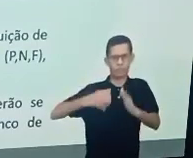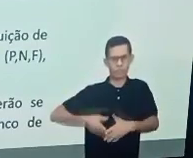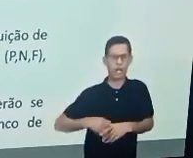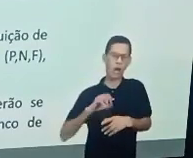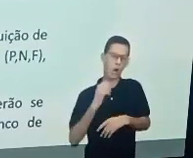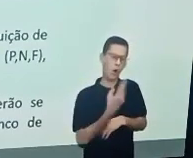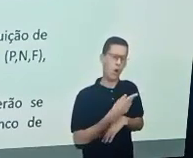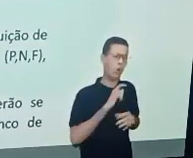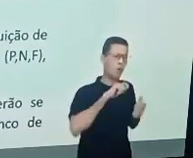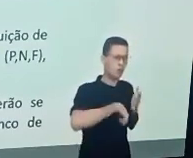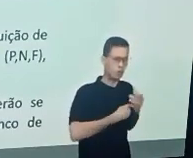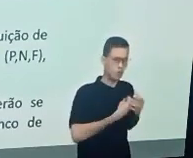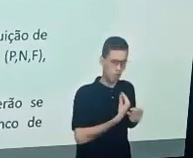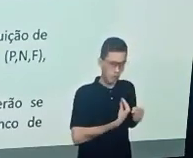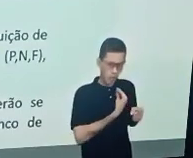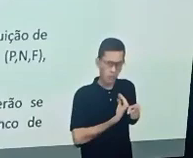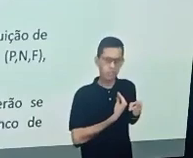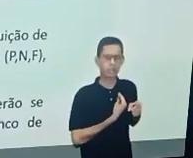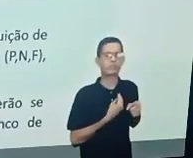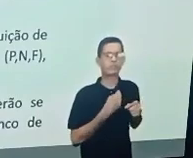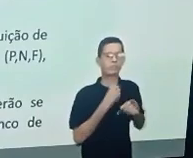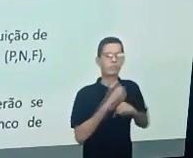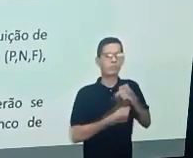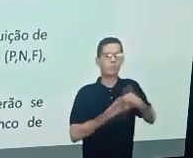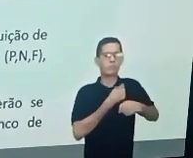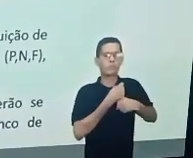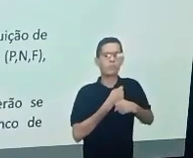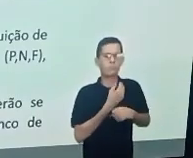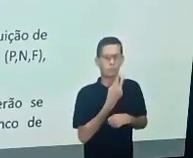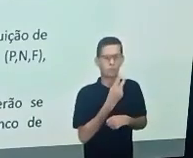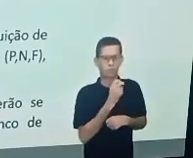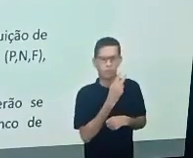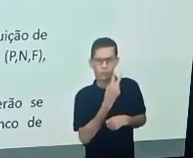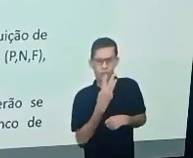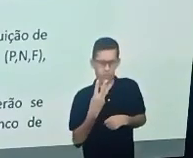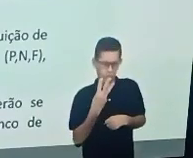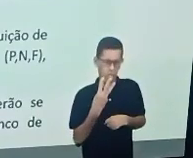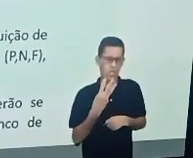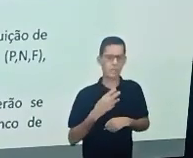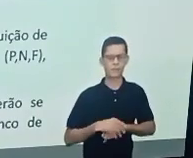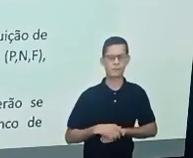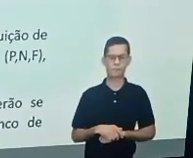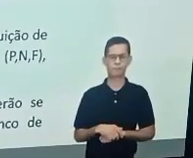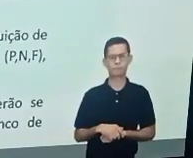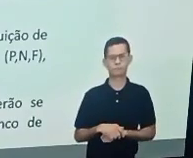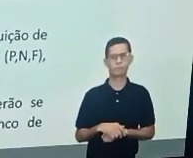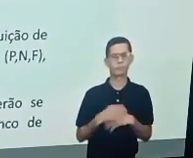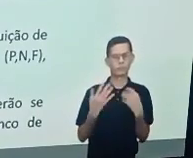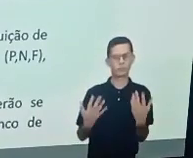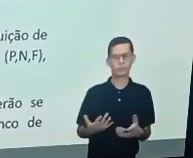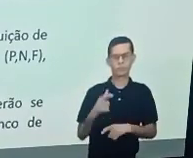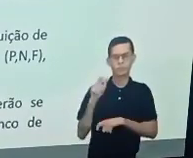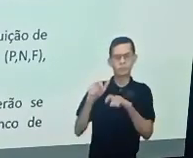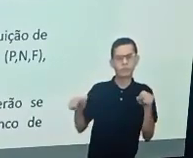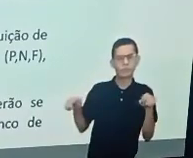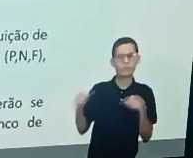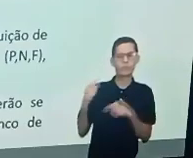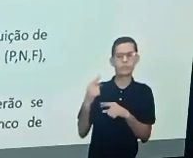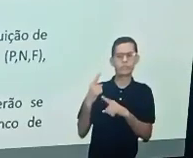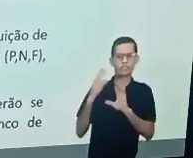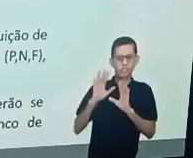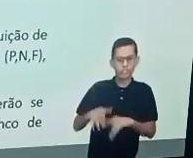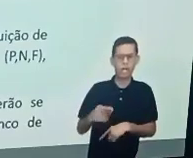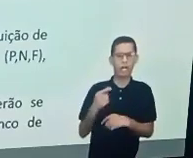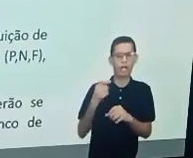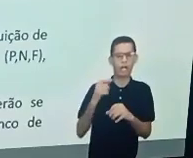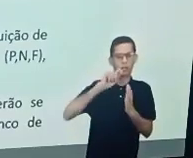contrato ativo para 2023. Então, os docentes com contrato celebrado em 18